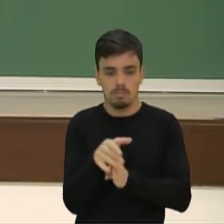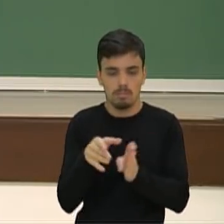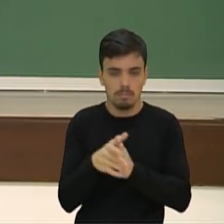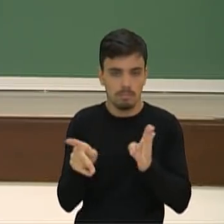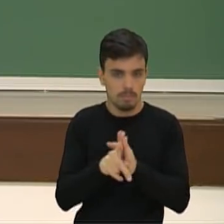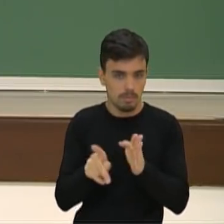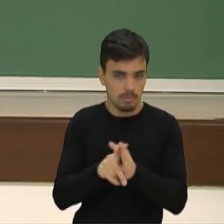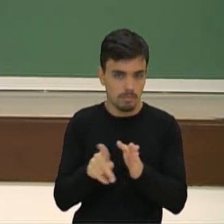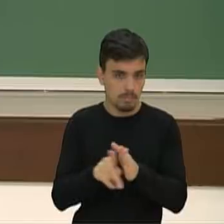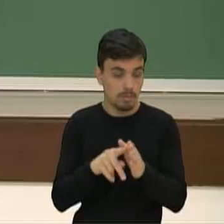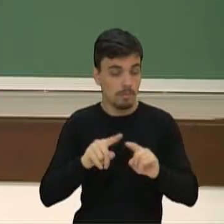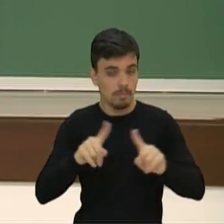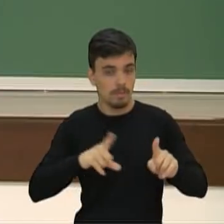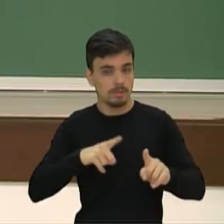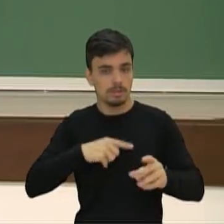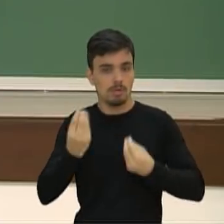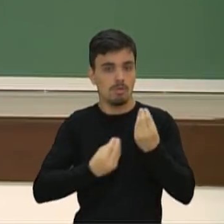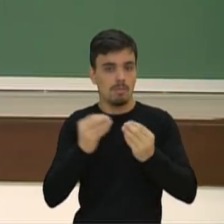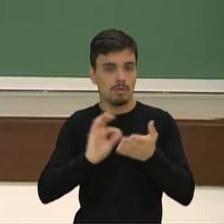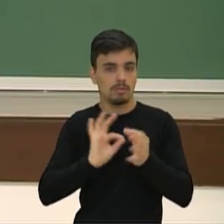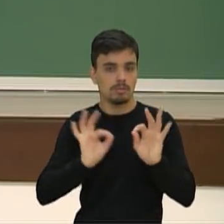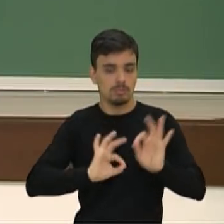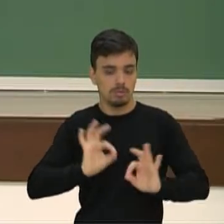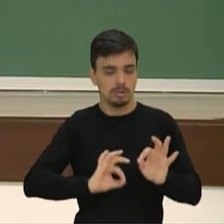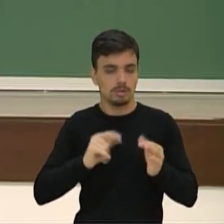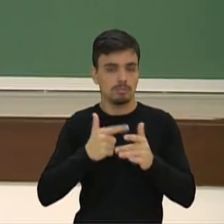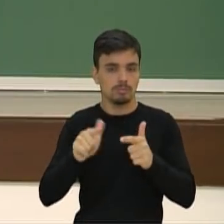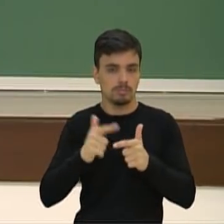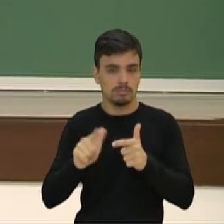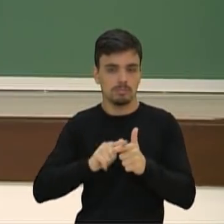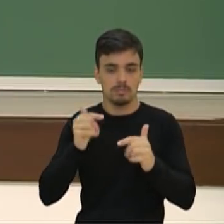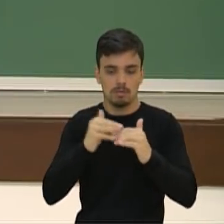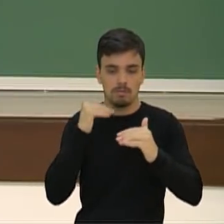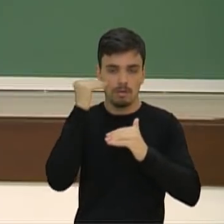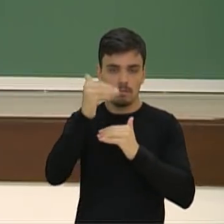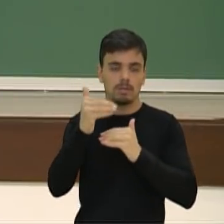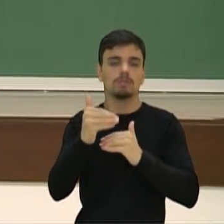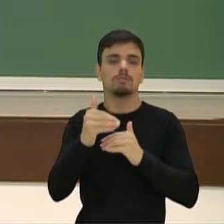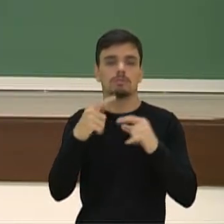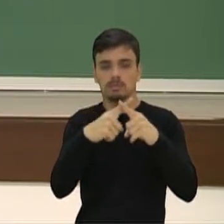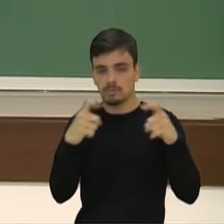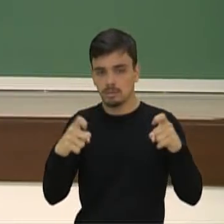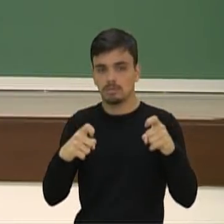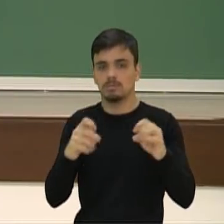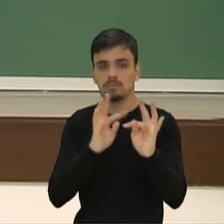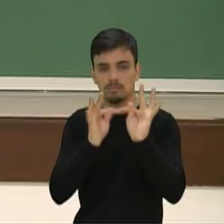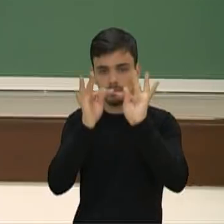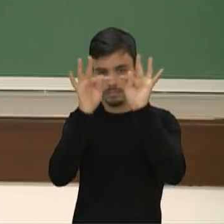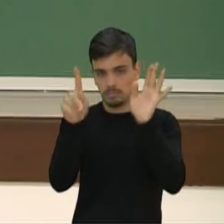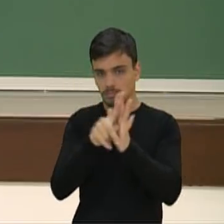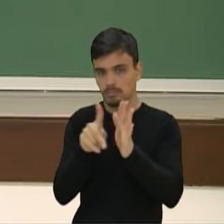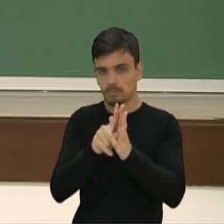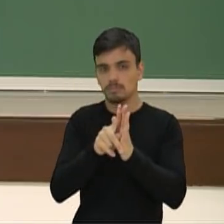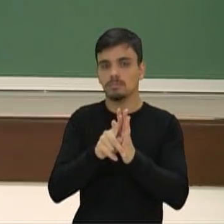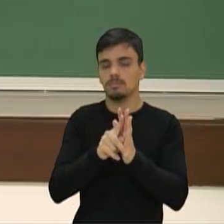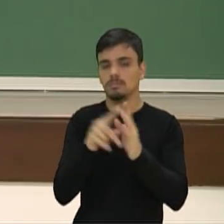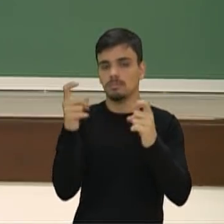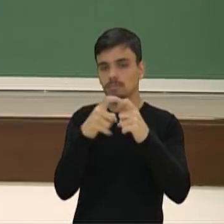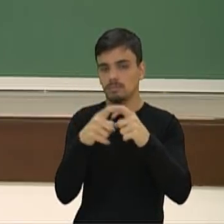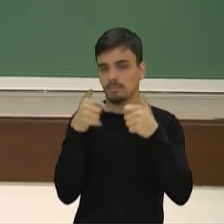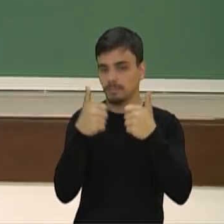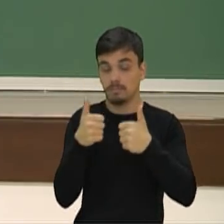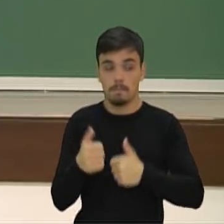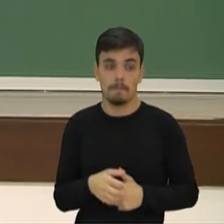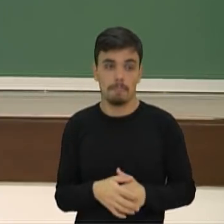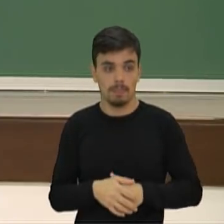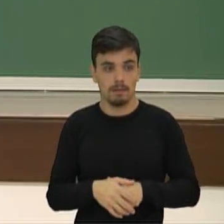devida, eles tentavam corrigir o problema. E isso foi um avanço científico-tecnológico, principalmente na área da medicina, ok? Me acompanhe na